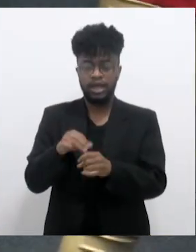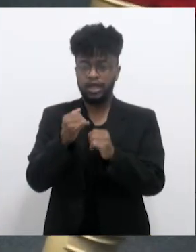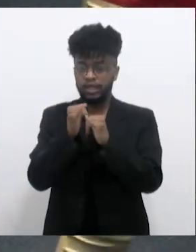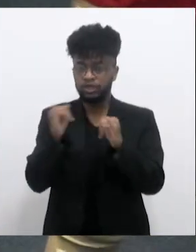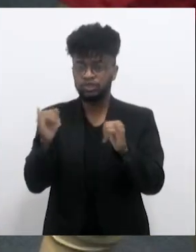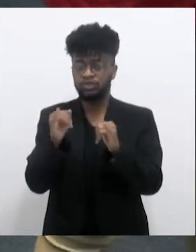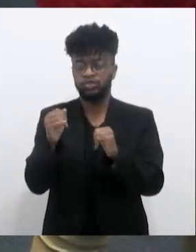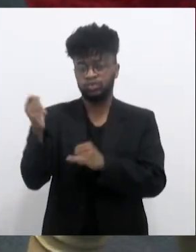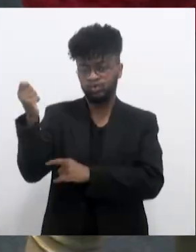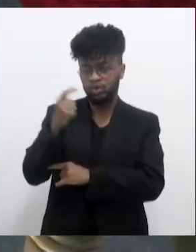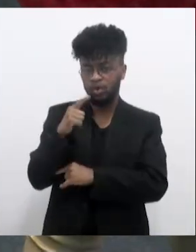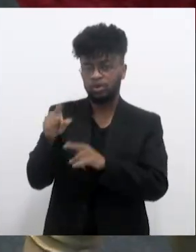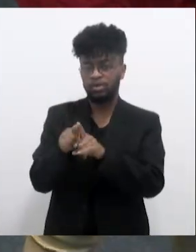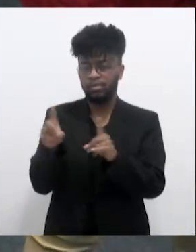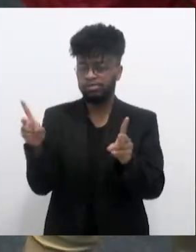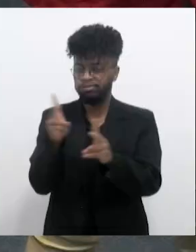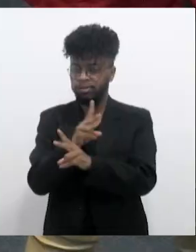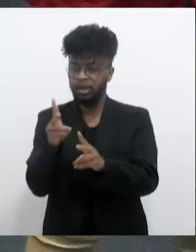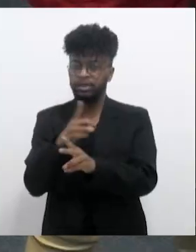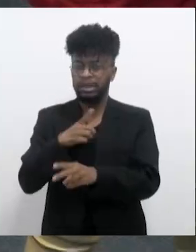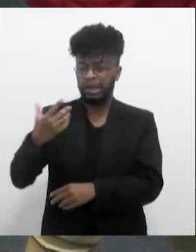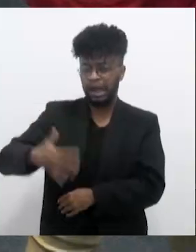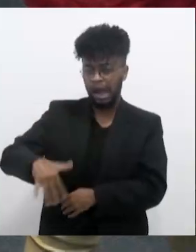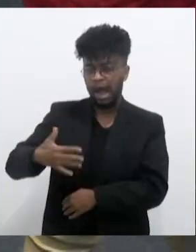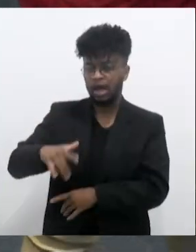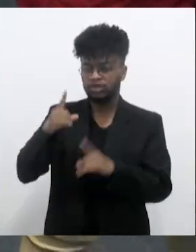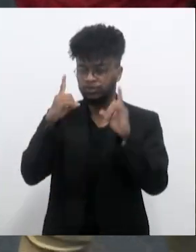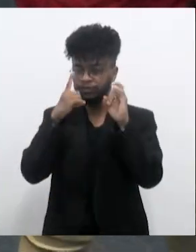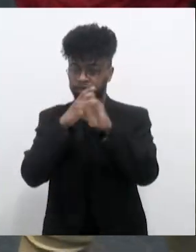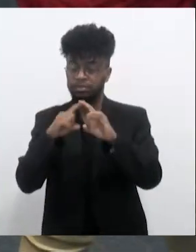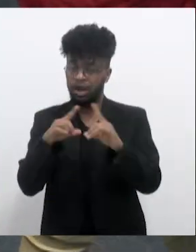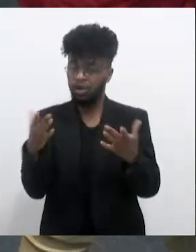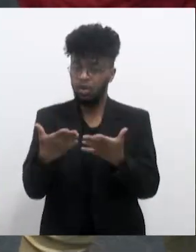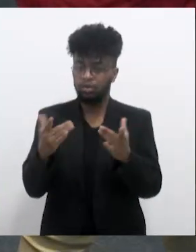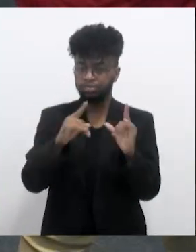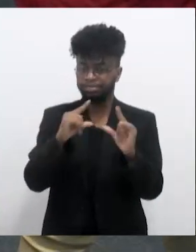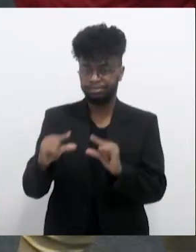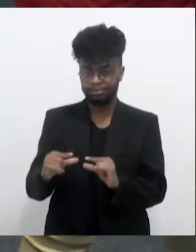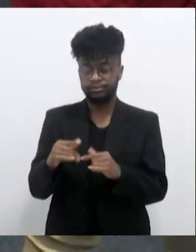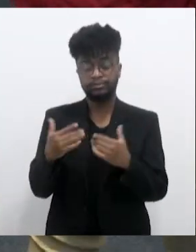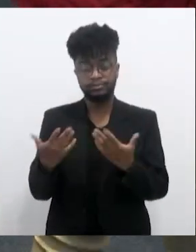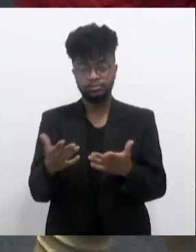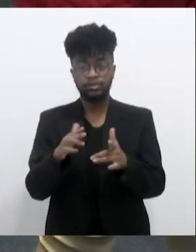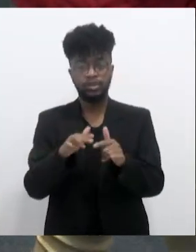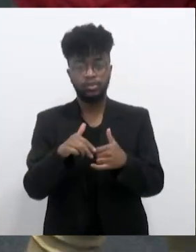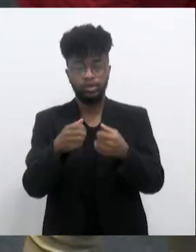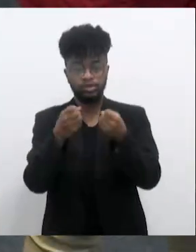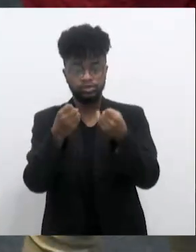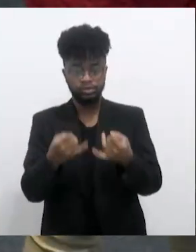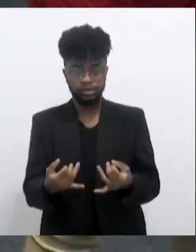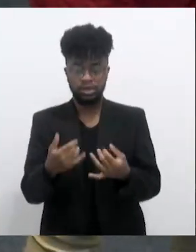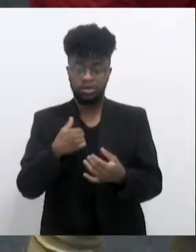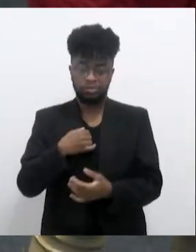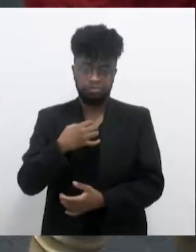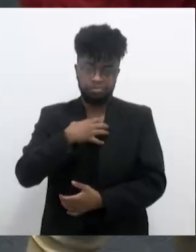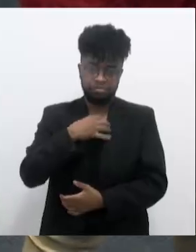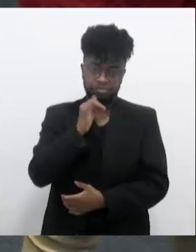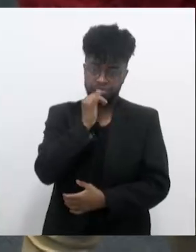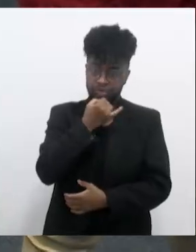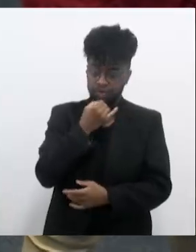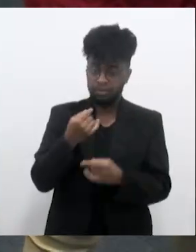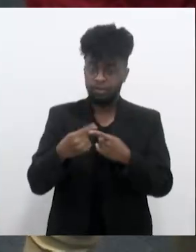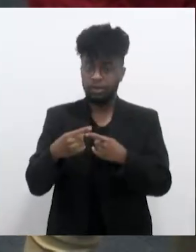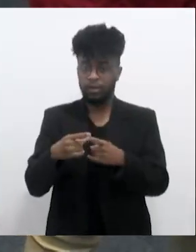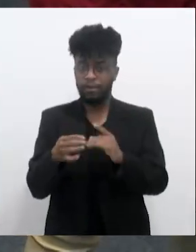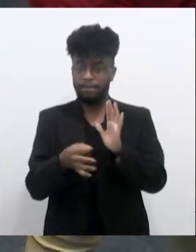eólica era mais complexa, mais cara. Então, presidente, essa é a justificativa. Eu lamento, porque o parecer